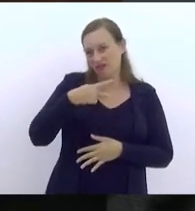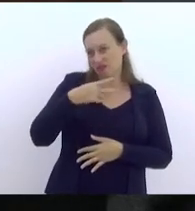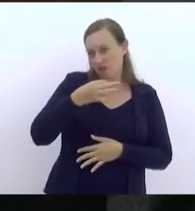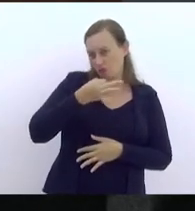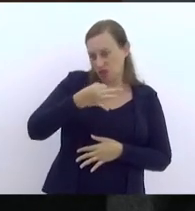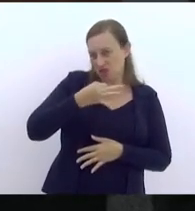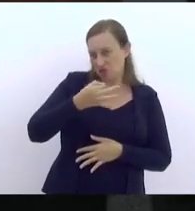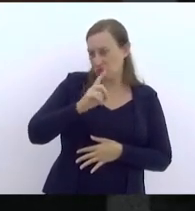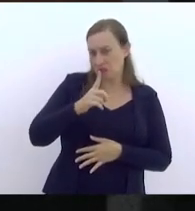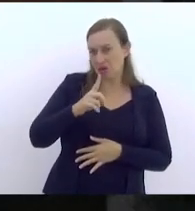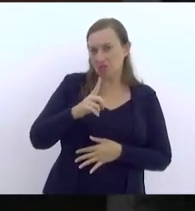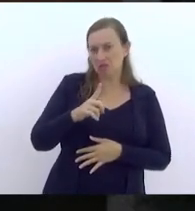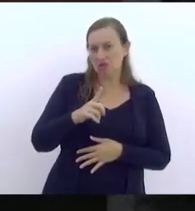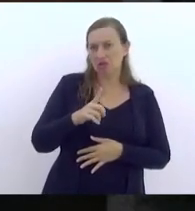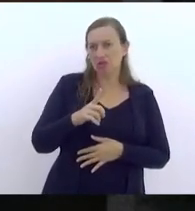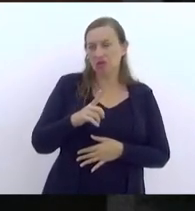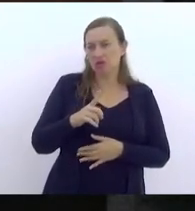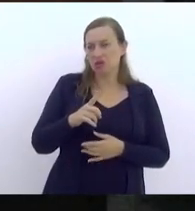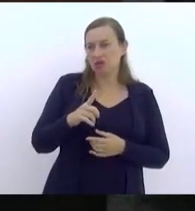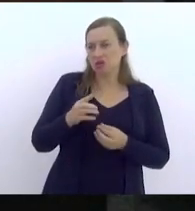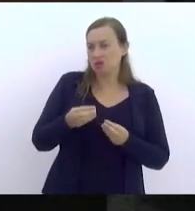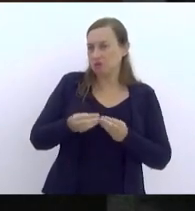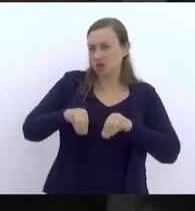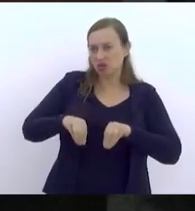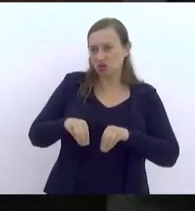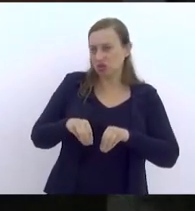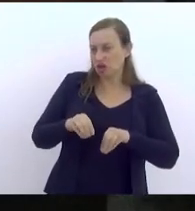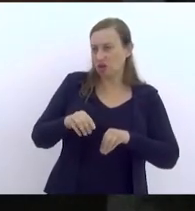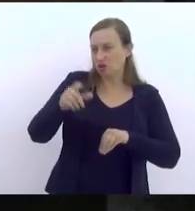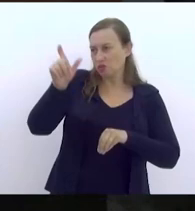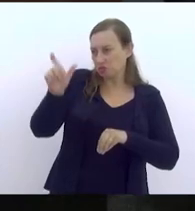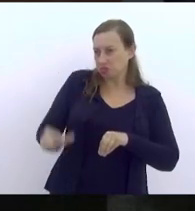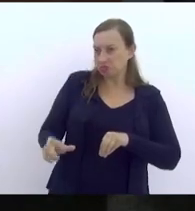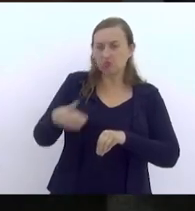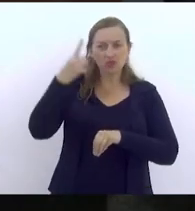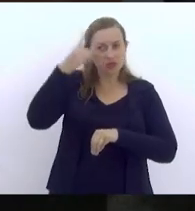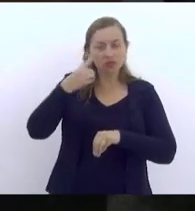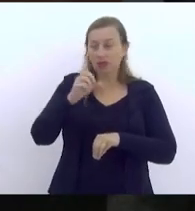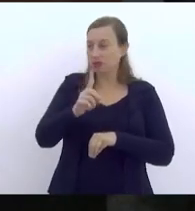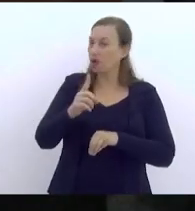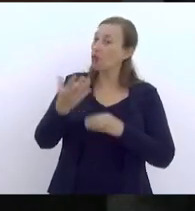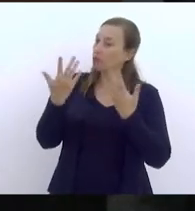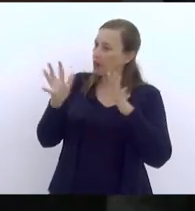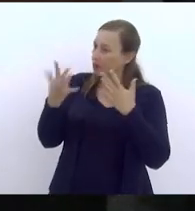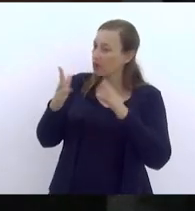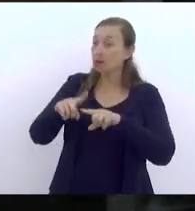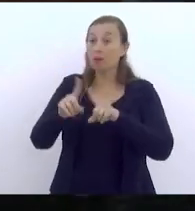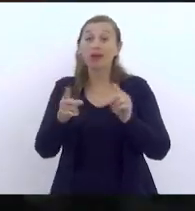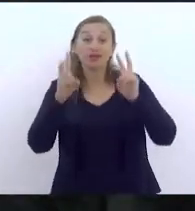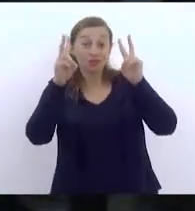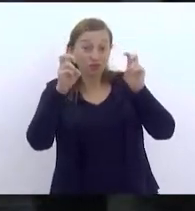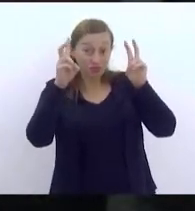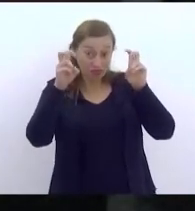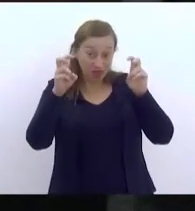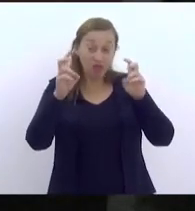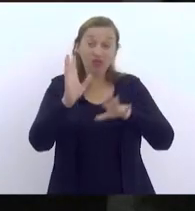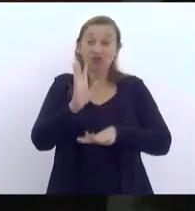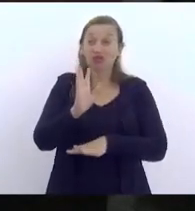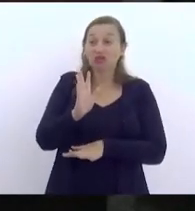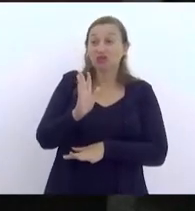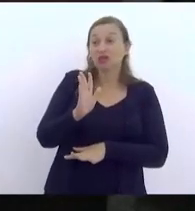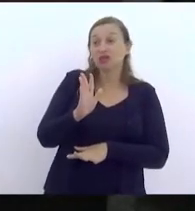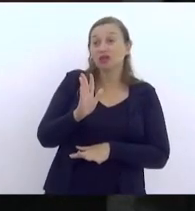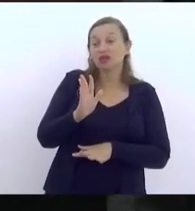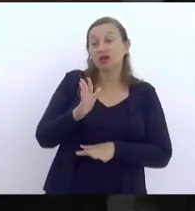nada pessoal ao deputado, muito pelo contrário, parabenizo a iniciativa, mas o tema é afeto, né, ao